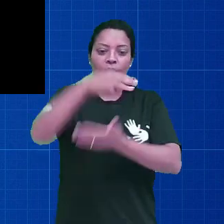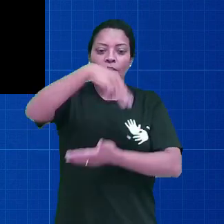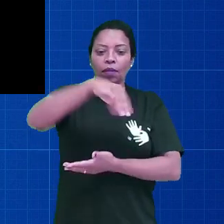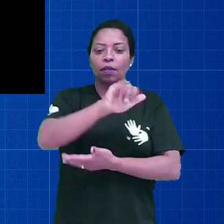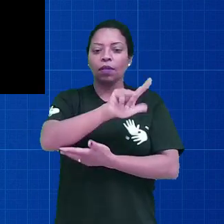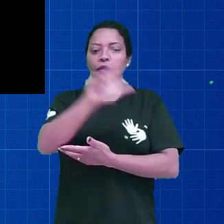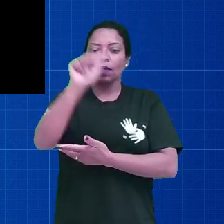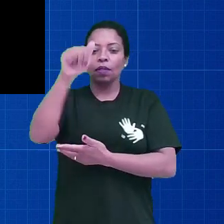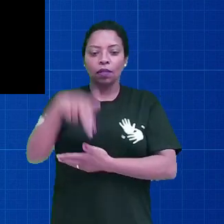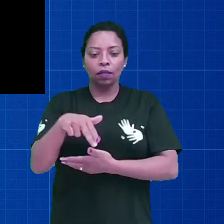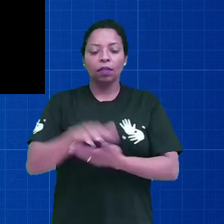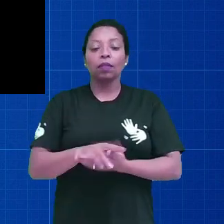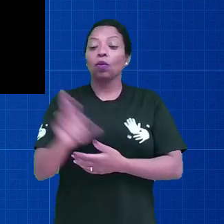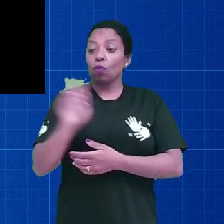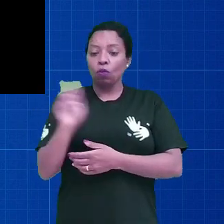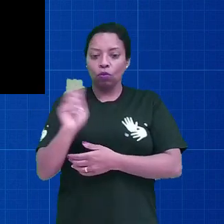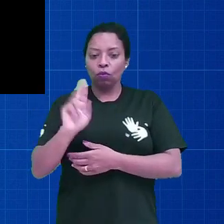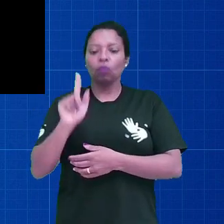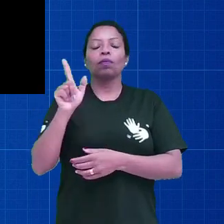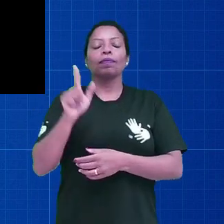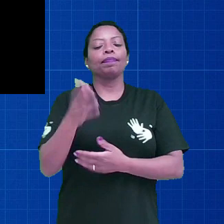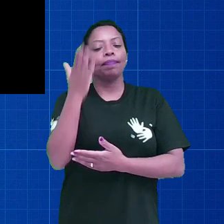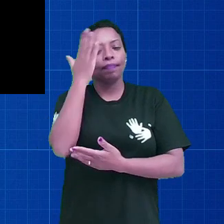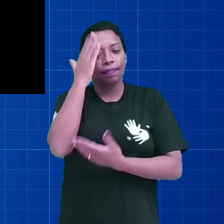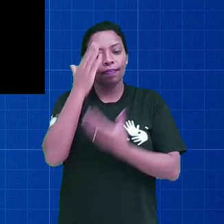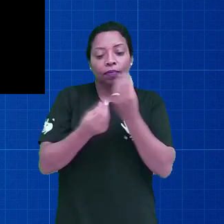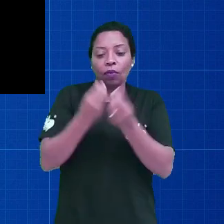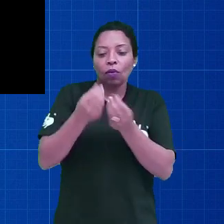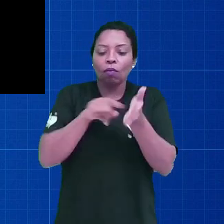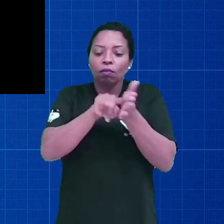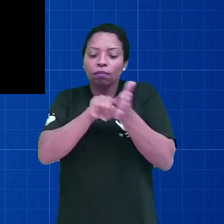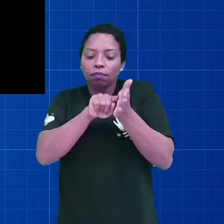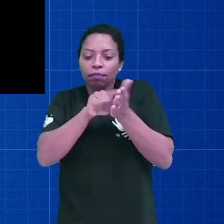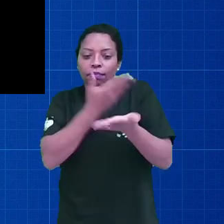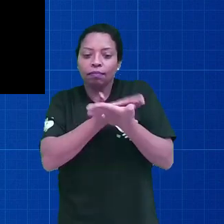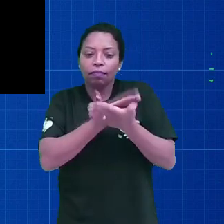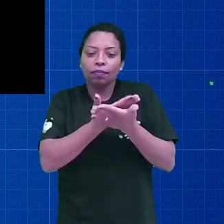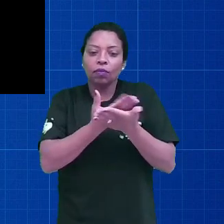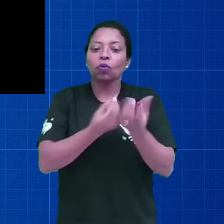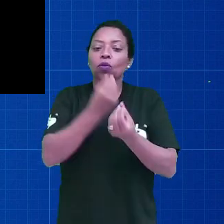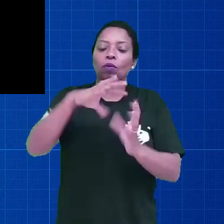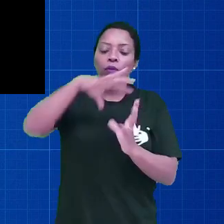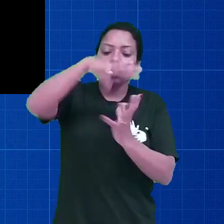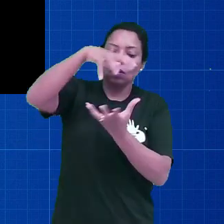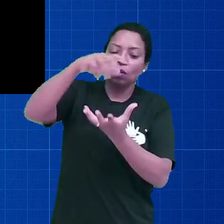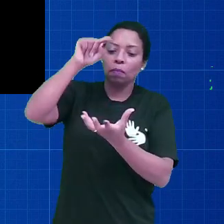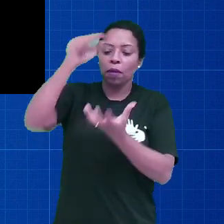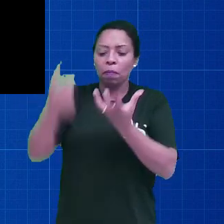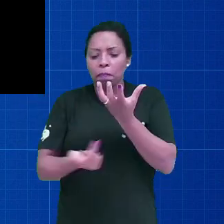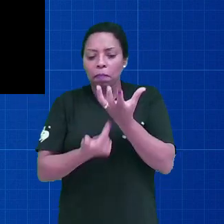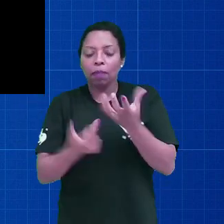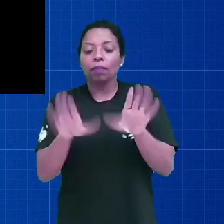Então, ele fez uma correlação entre as eras glaciais e esses ciclos. É esse o estudo dele, e essa é uma